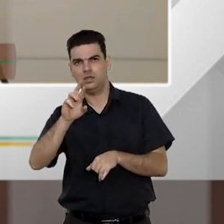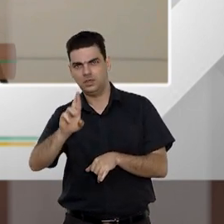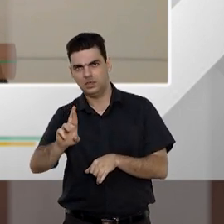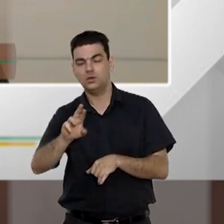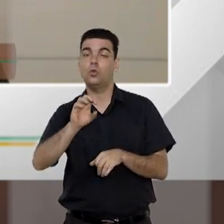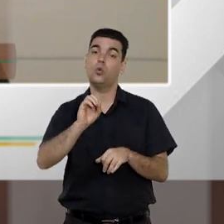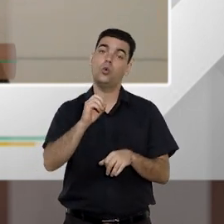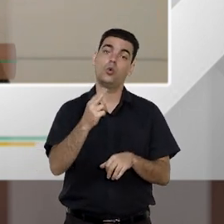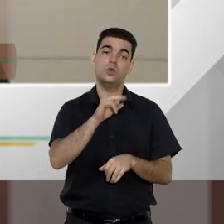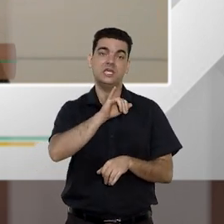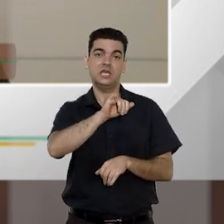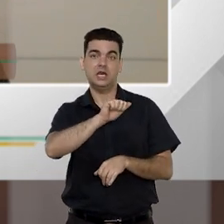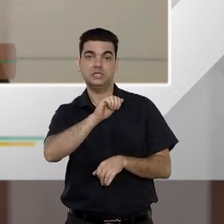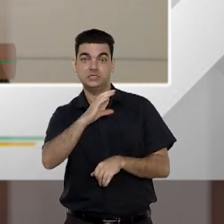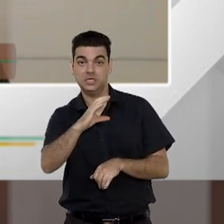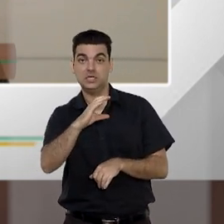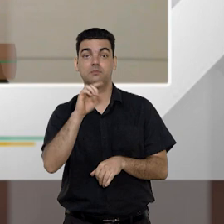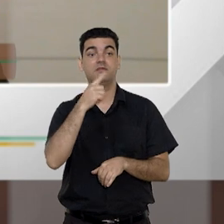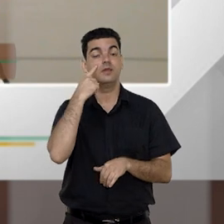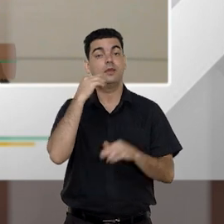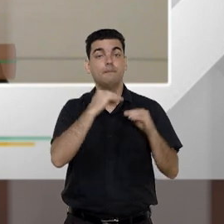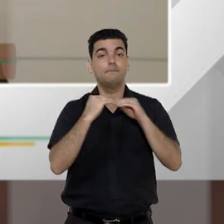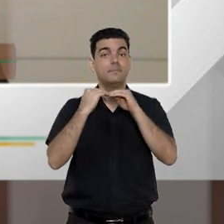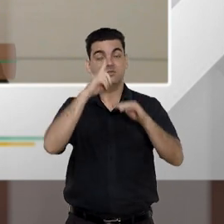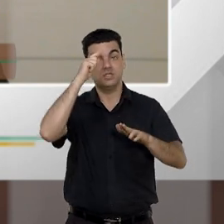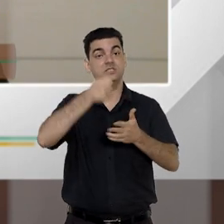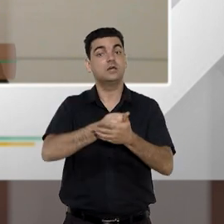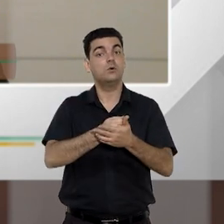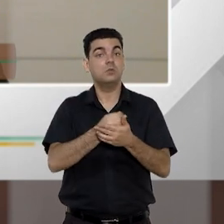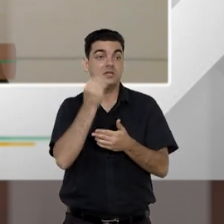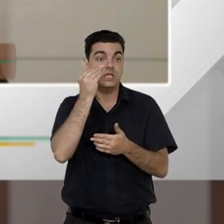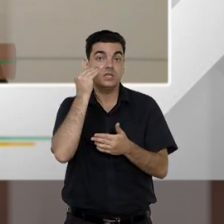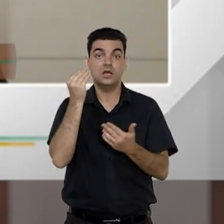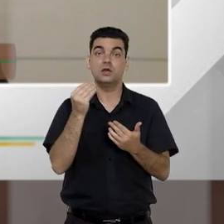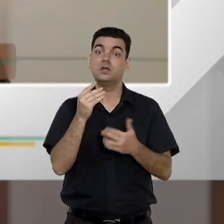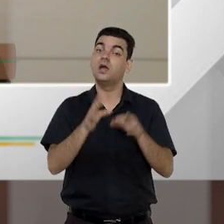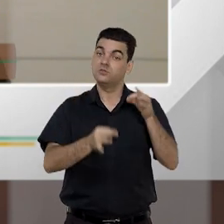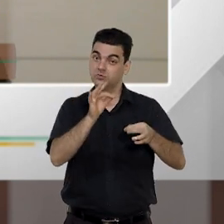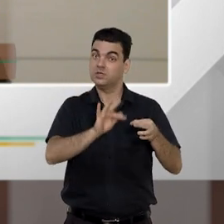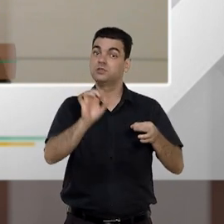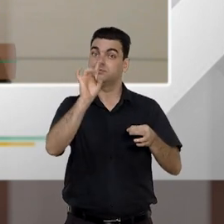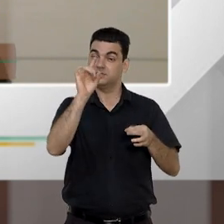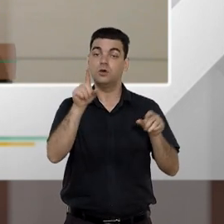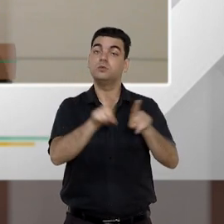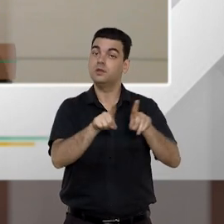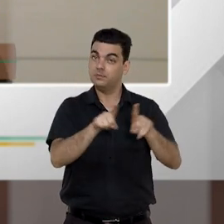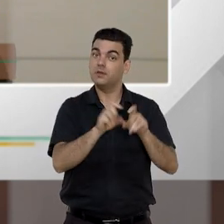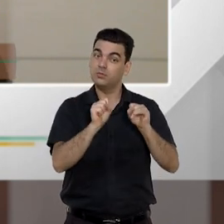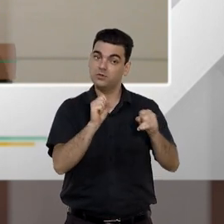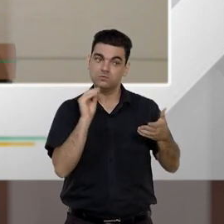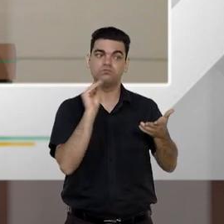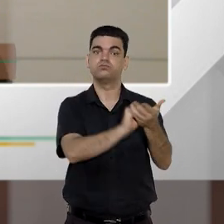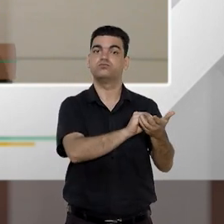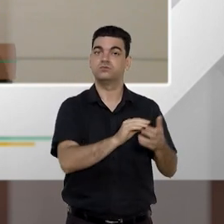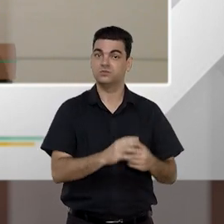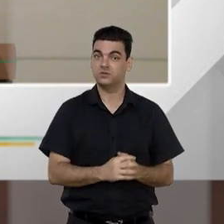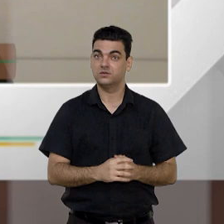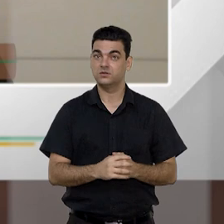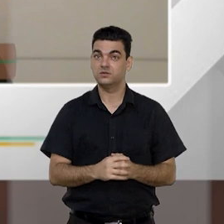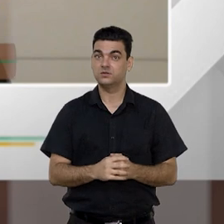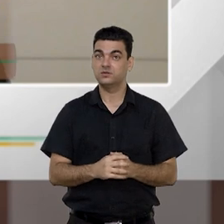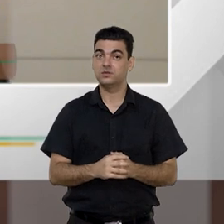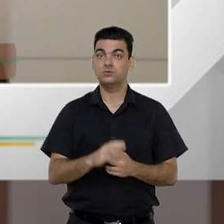IRDR, como IAC, para a criação de padrões decisórios aplicáveis, inclusive em juizados. Nós temos